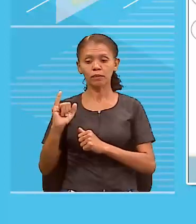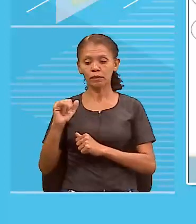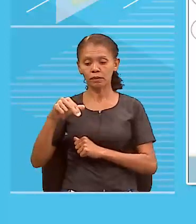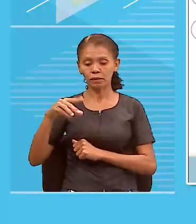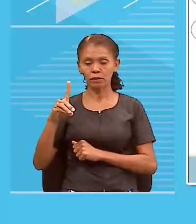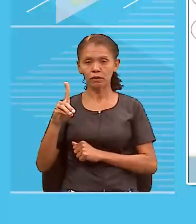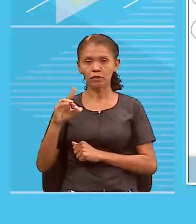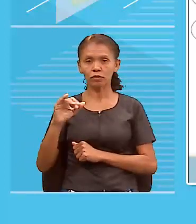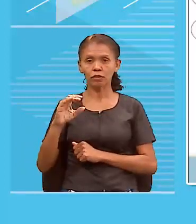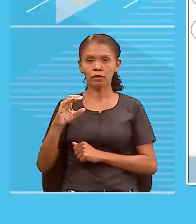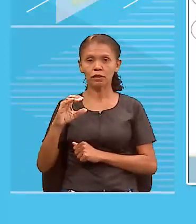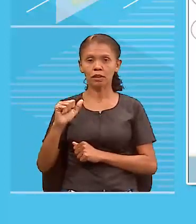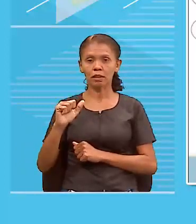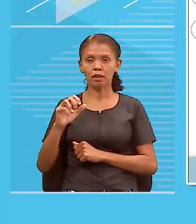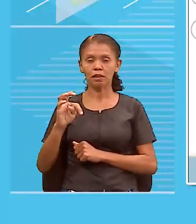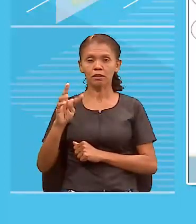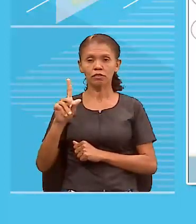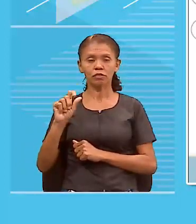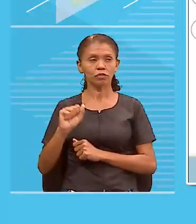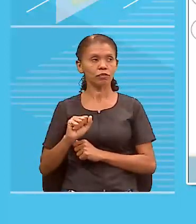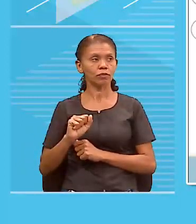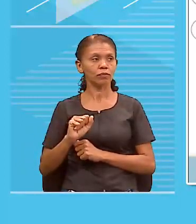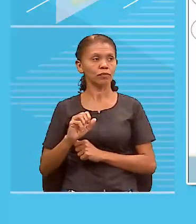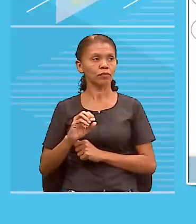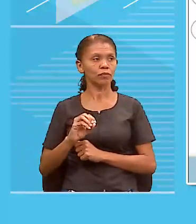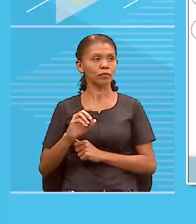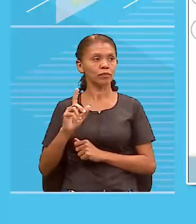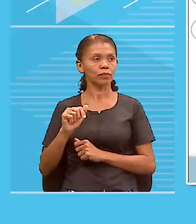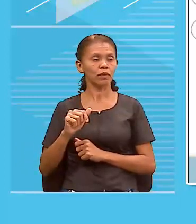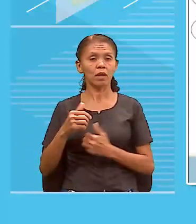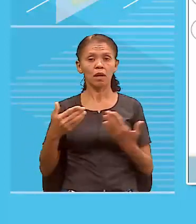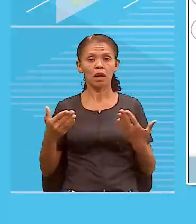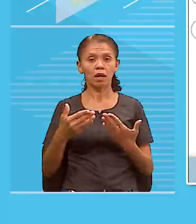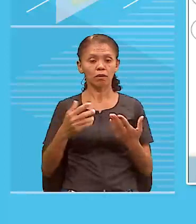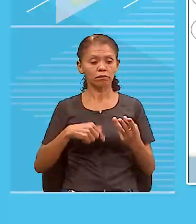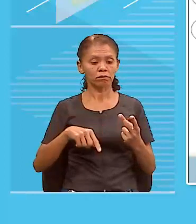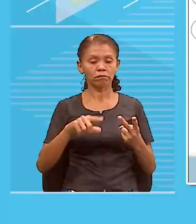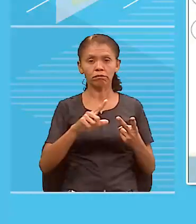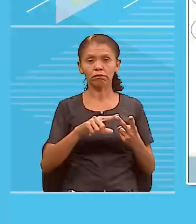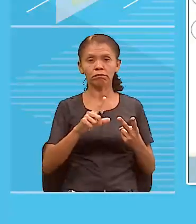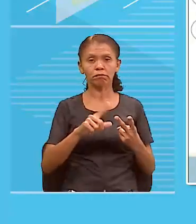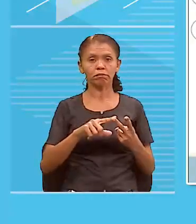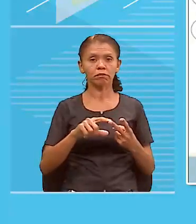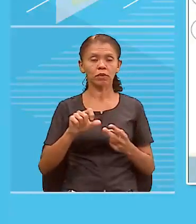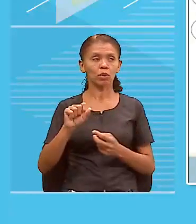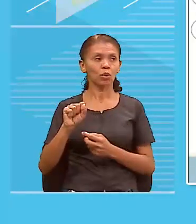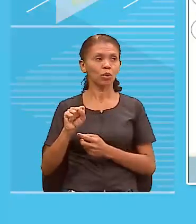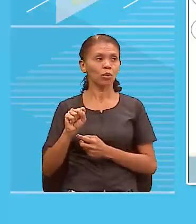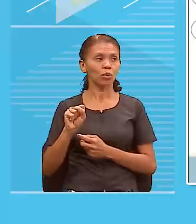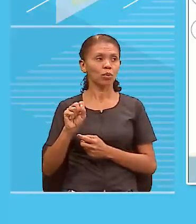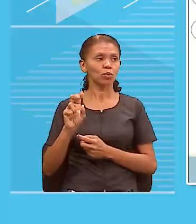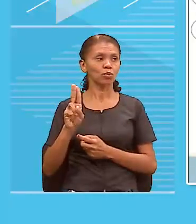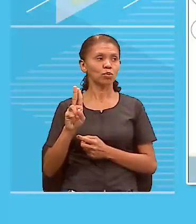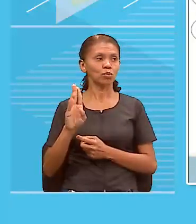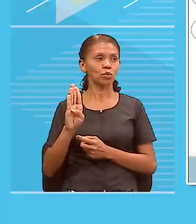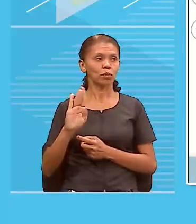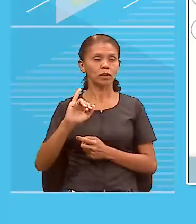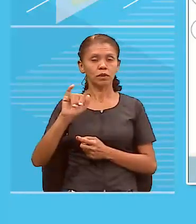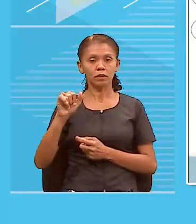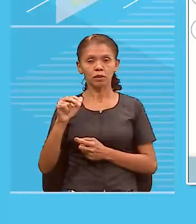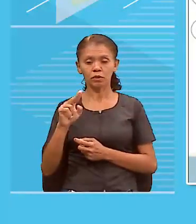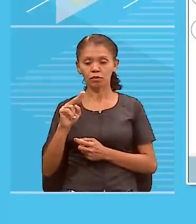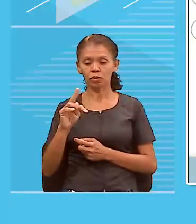turma tem outro detalhe e o subjuntivo Professor eu nem sabia que tinha subjuntivo tá no campo